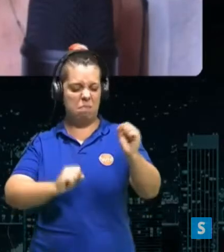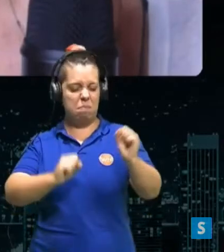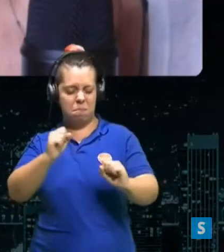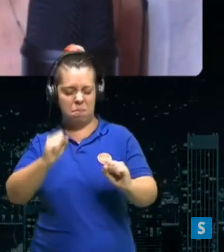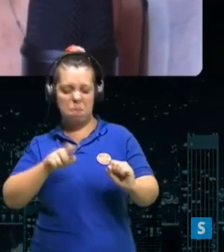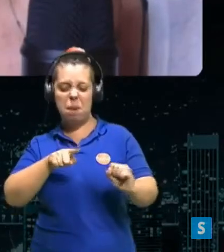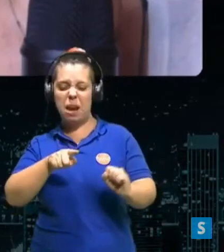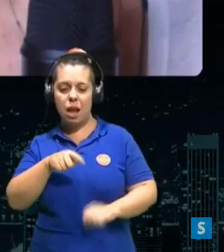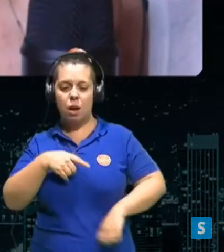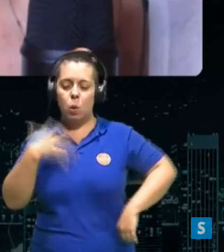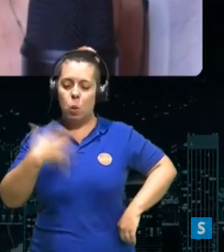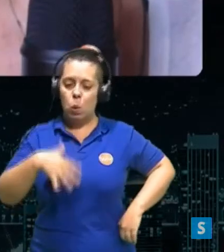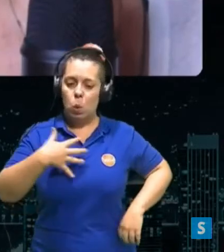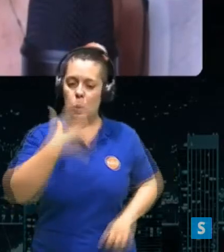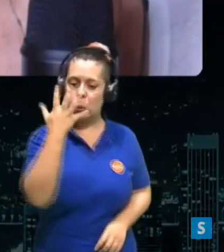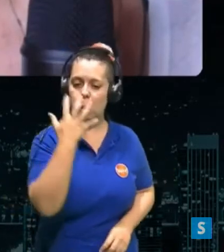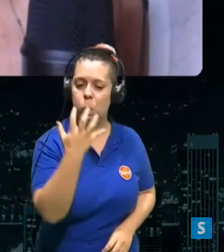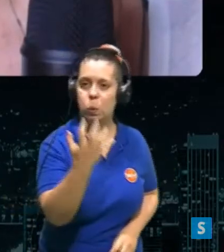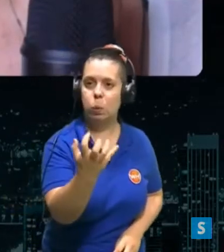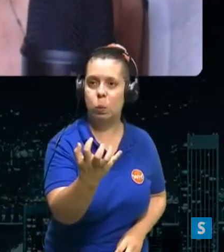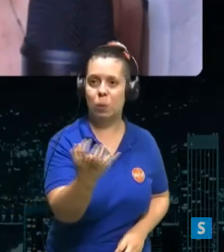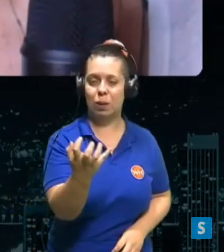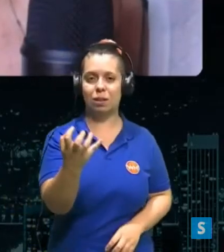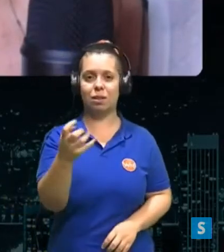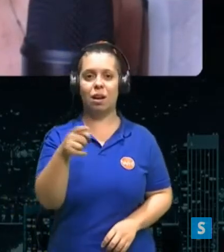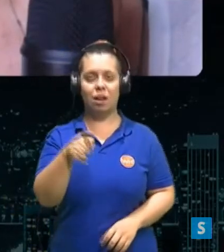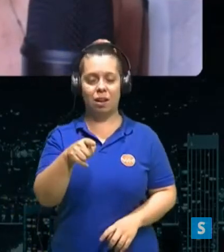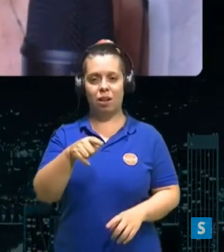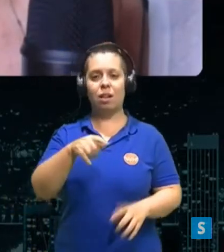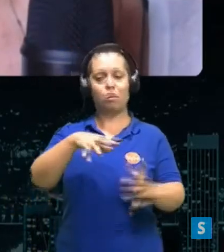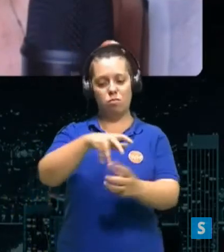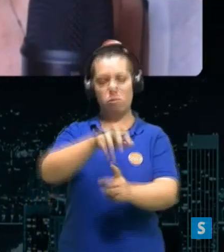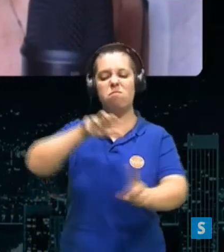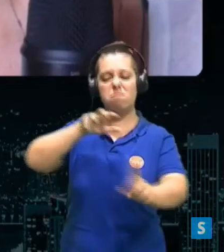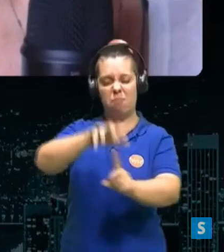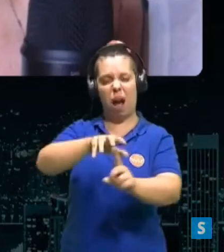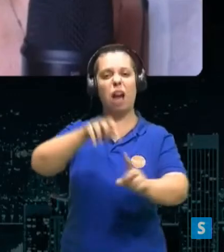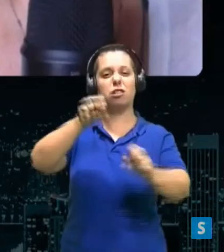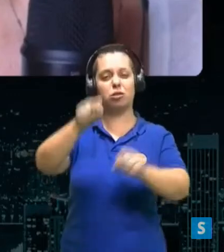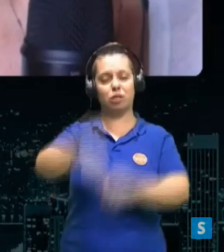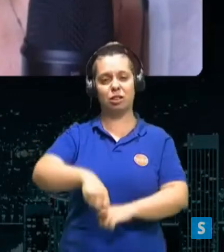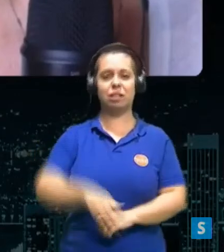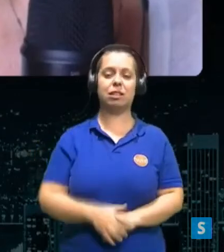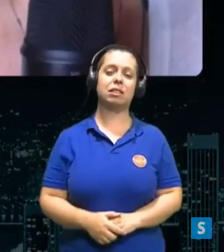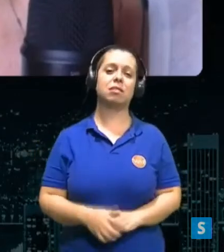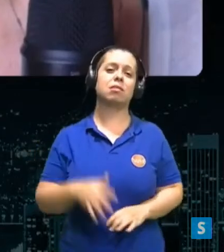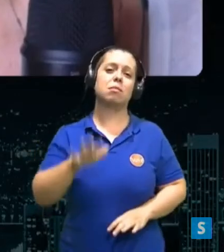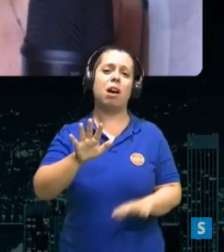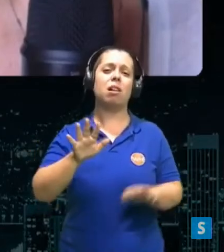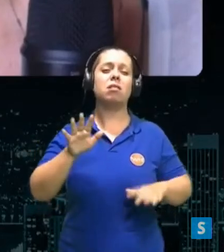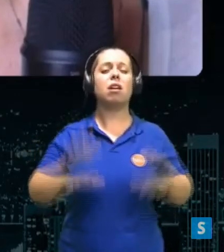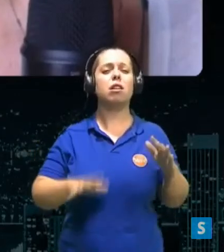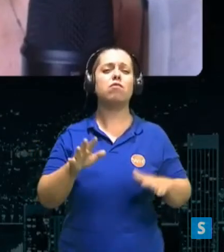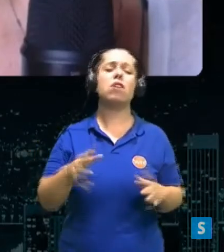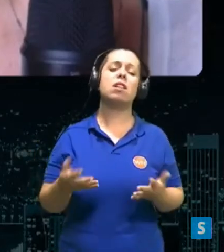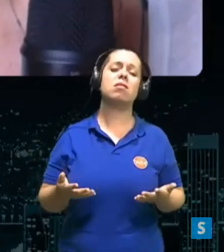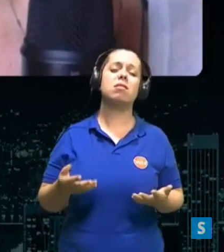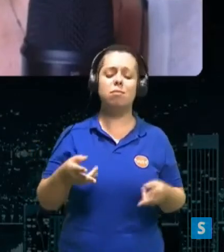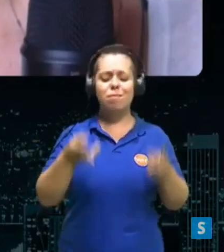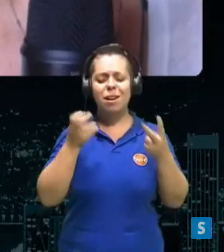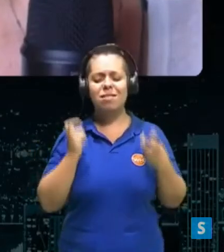sexy né eles vão causar Impacto Fantástico Mas você vê às vezes falta de